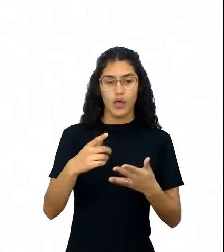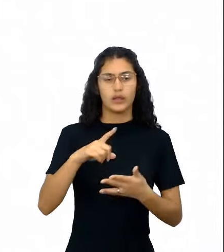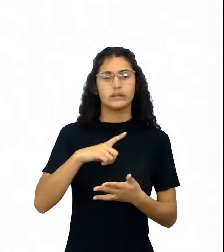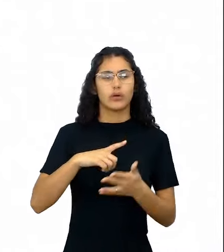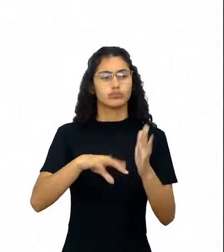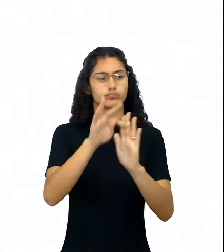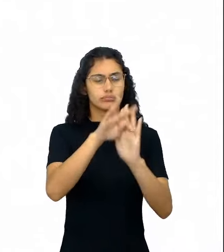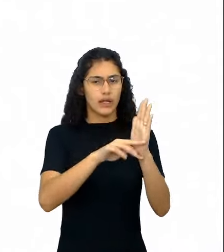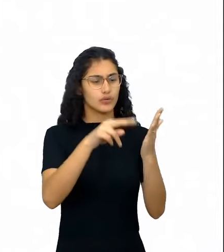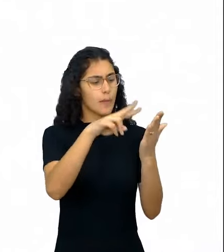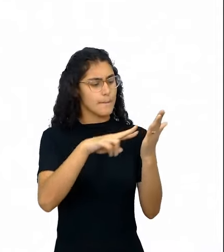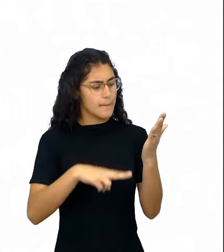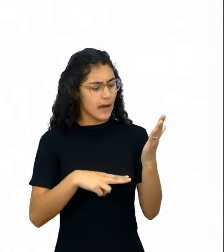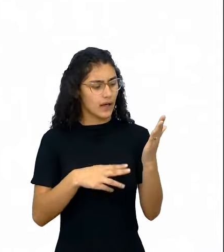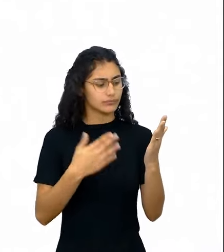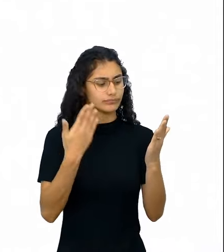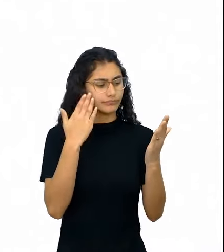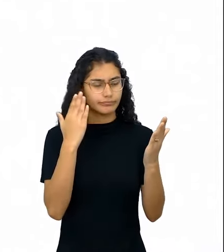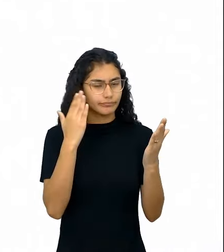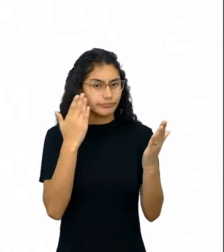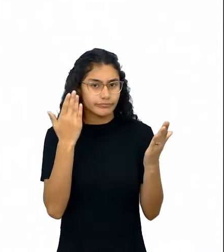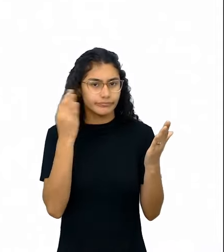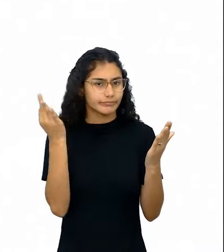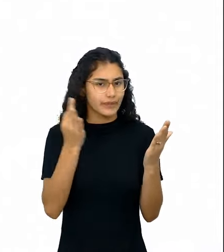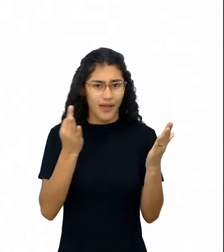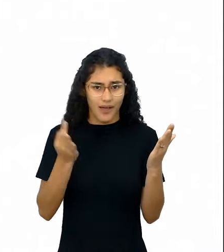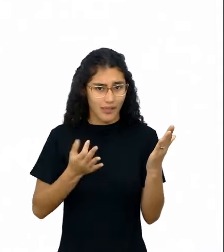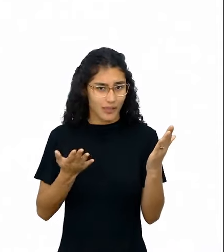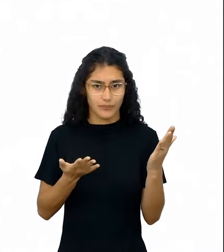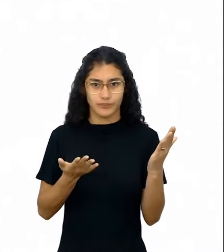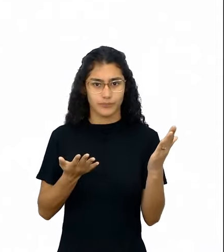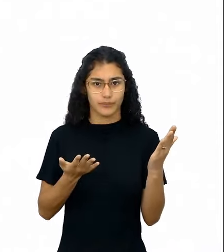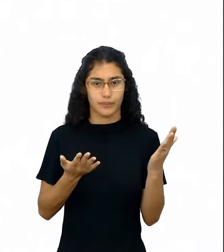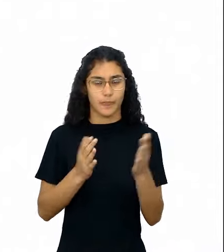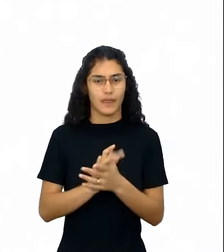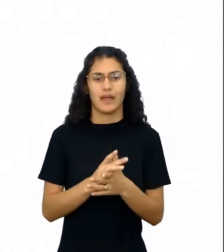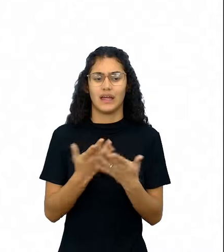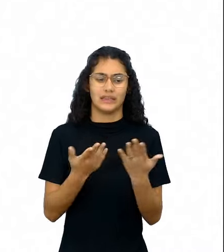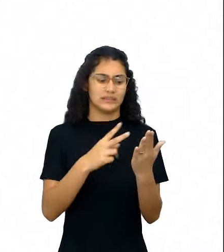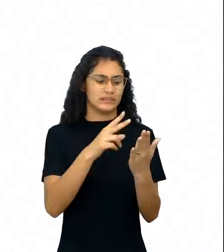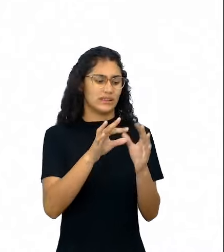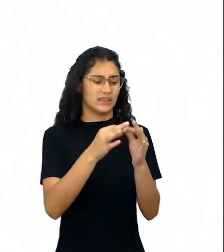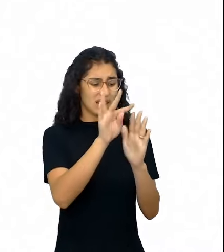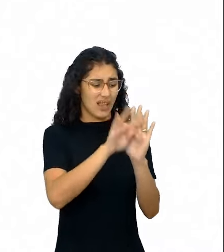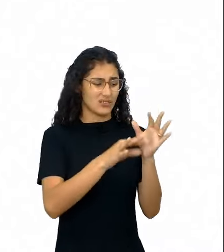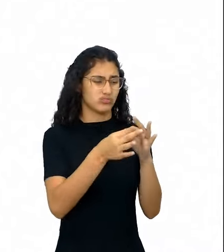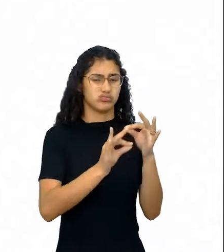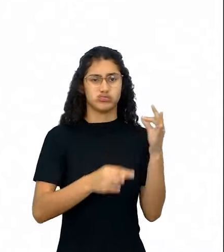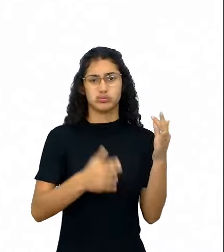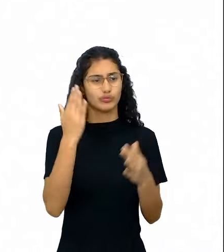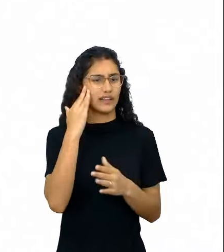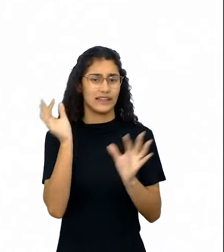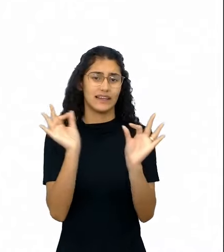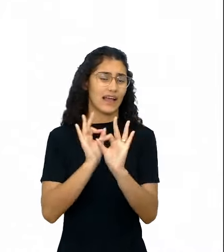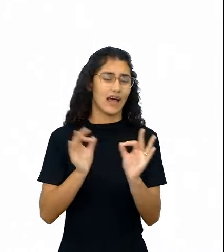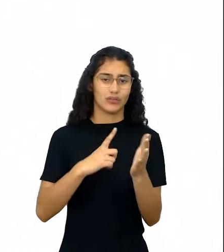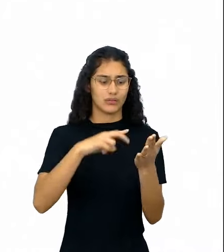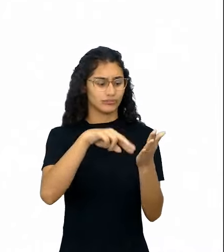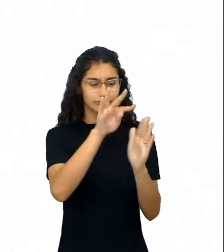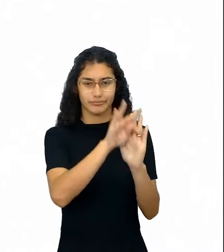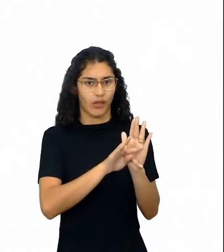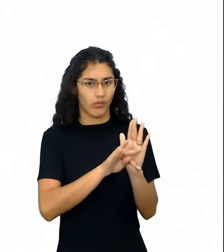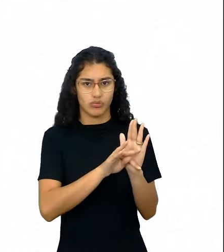um texto longo, eles simplesmente, não, é muito longo, não vão conseguir entender o que está aí dizendo nesse